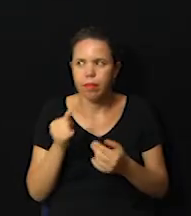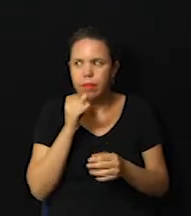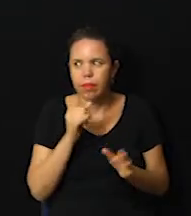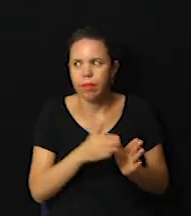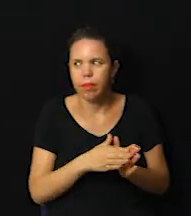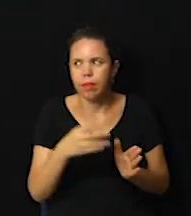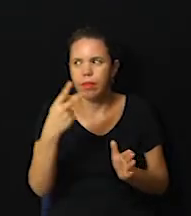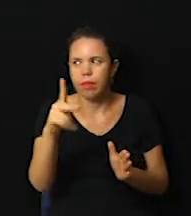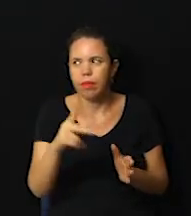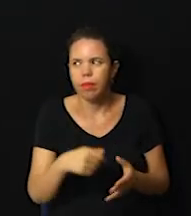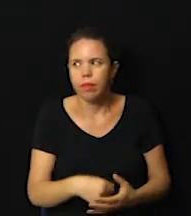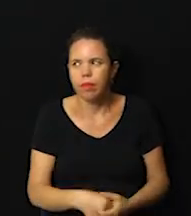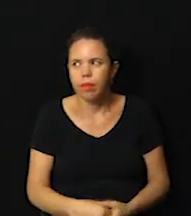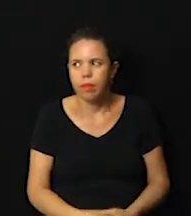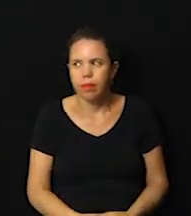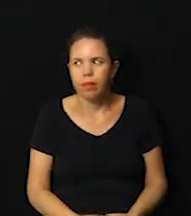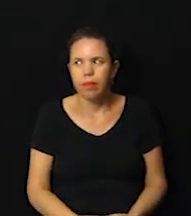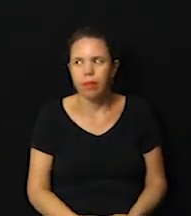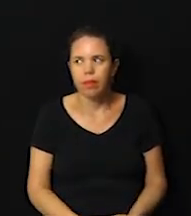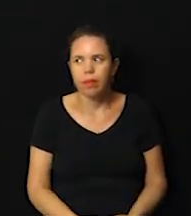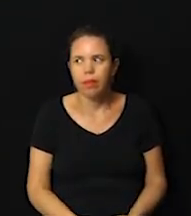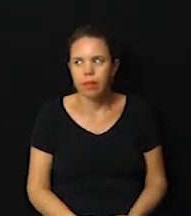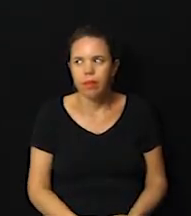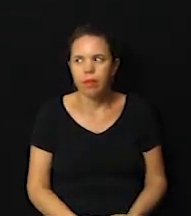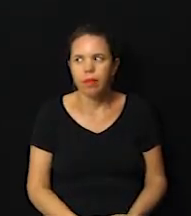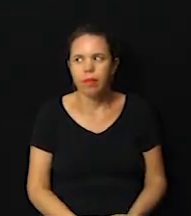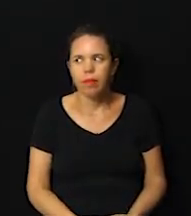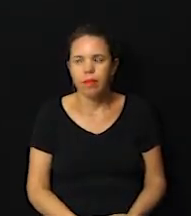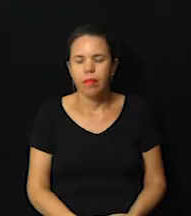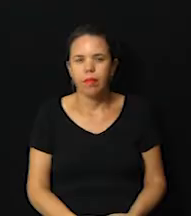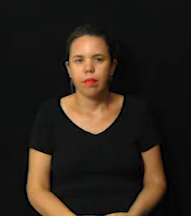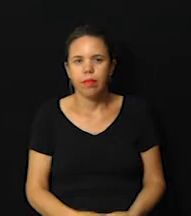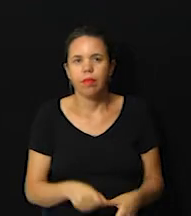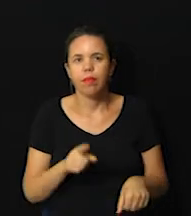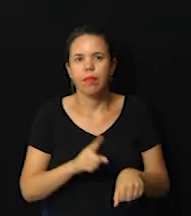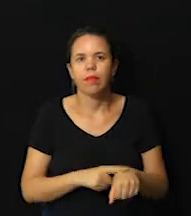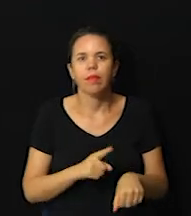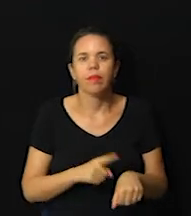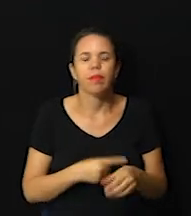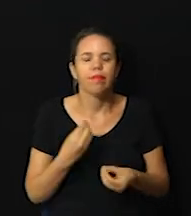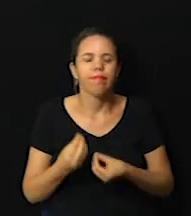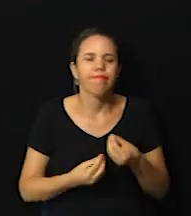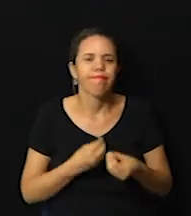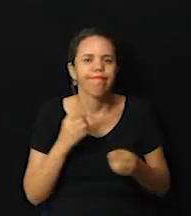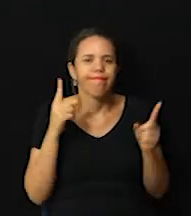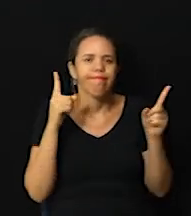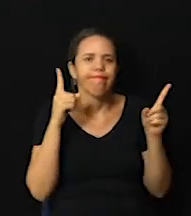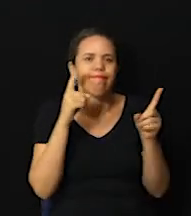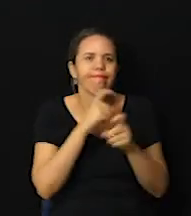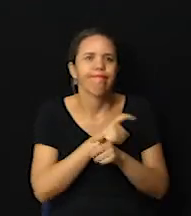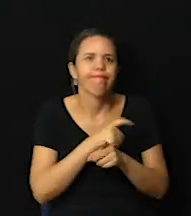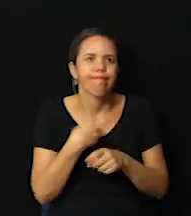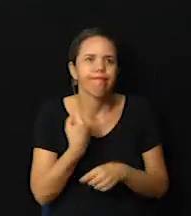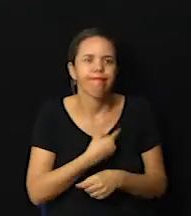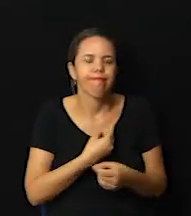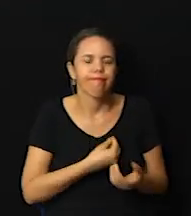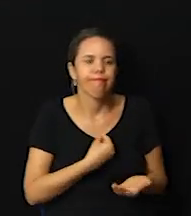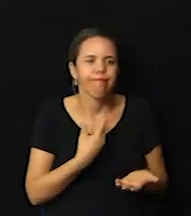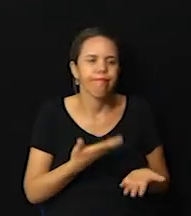esse período para vocês aí no Criança Feliz? Foi um momento muito difícil para